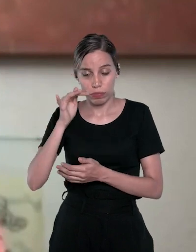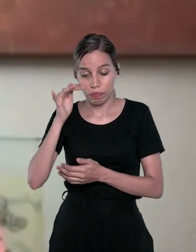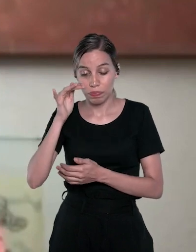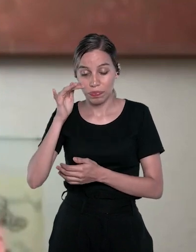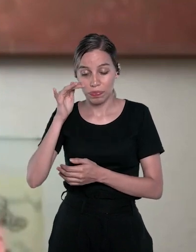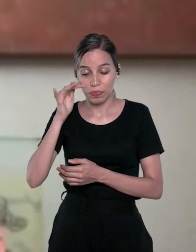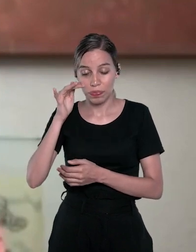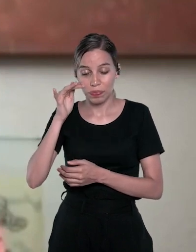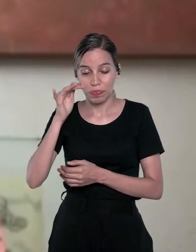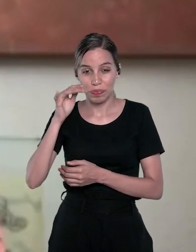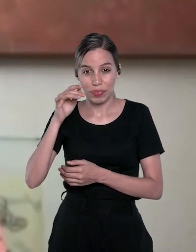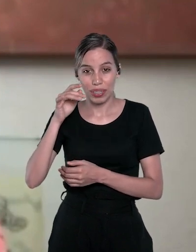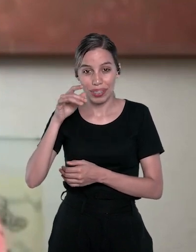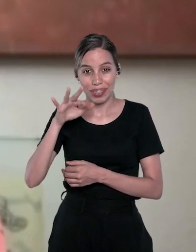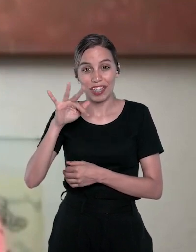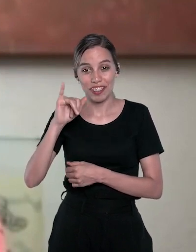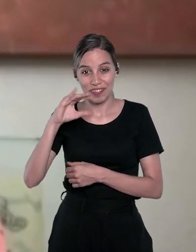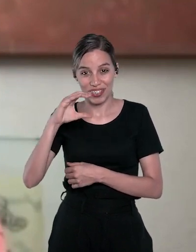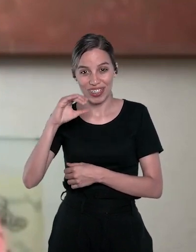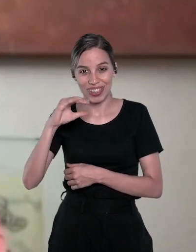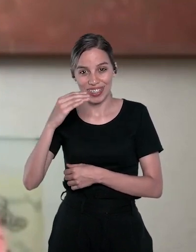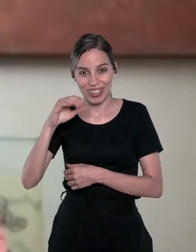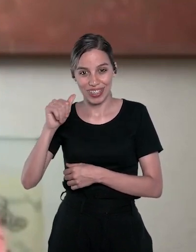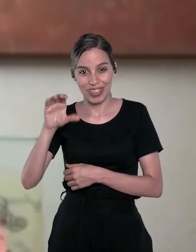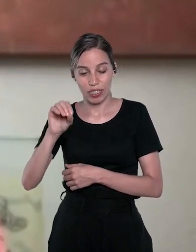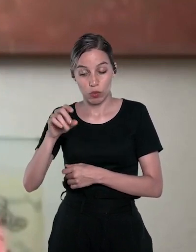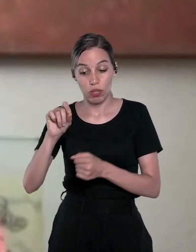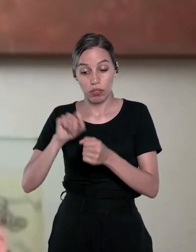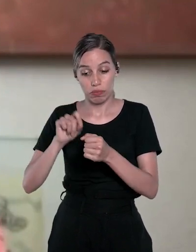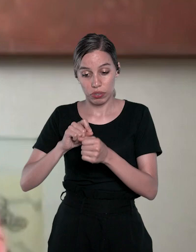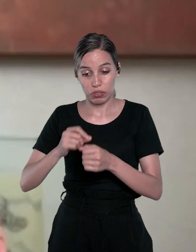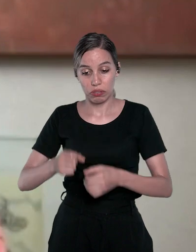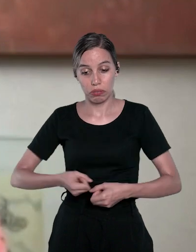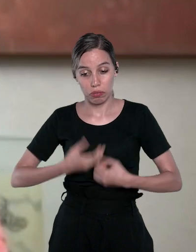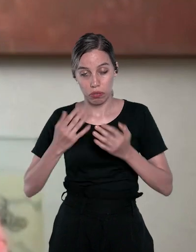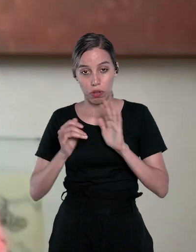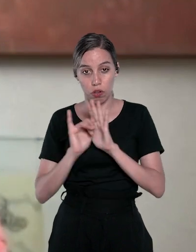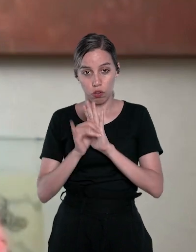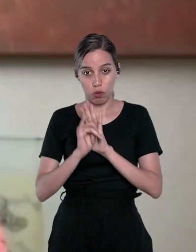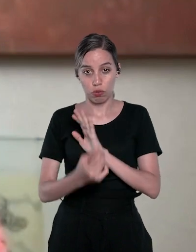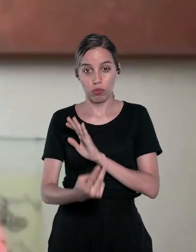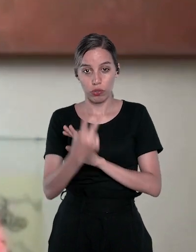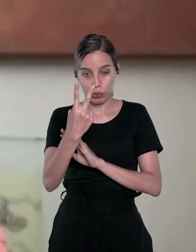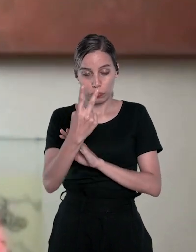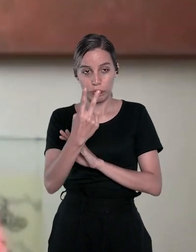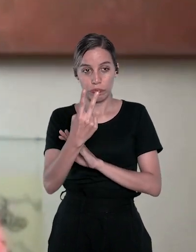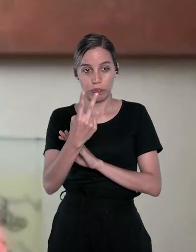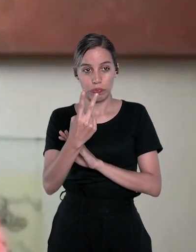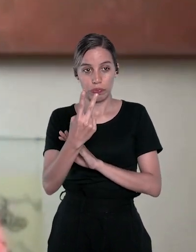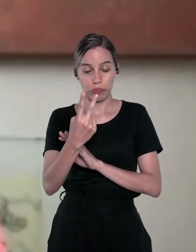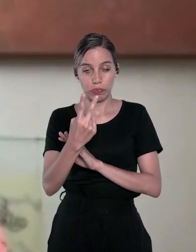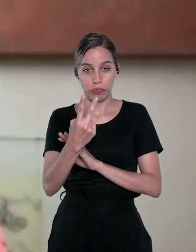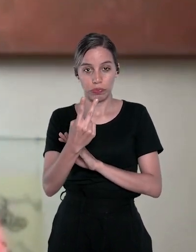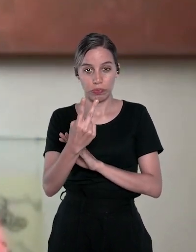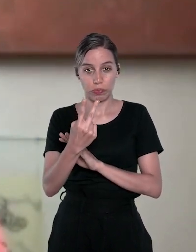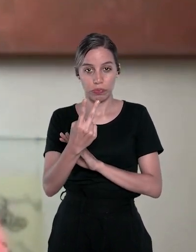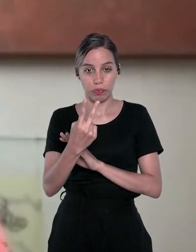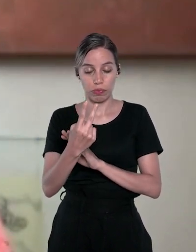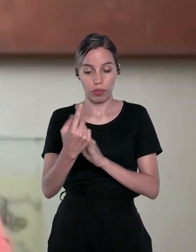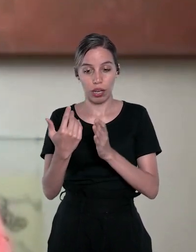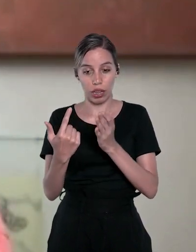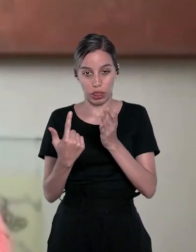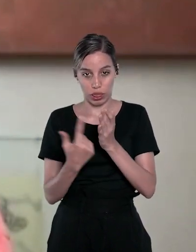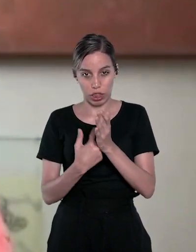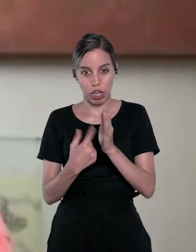fazendo alguns contos, e escrevi 2 livros que eu considero assim que